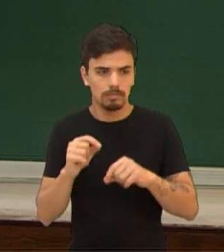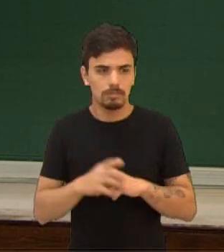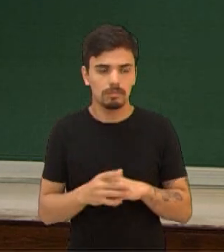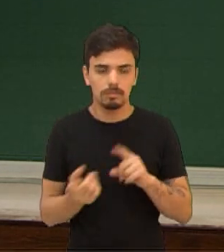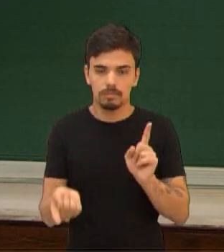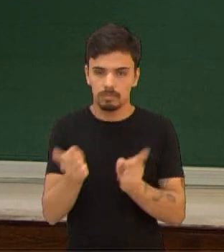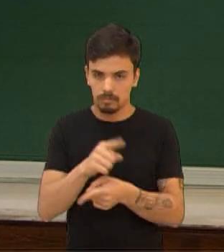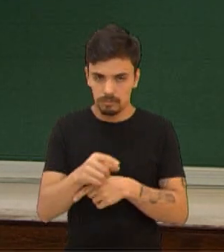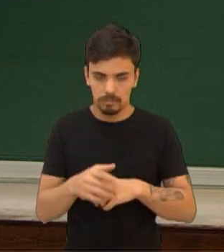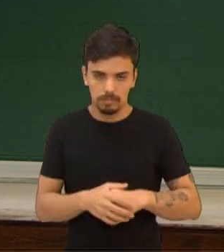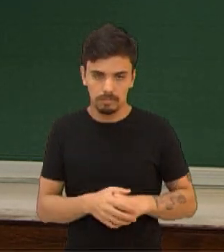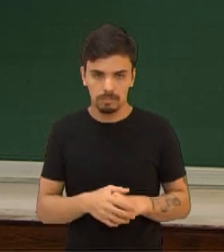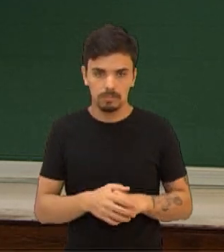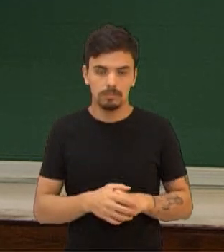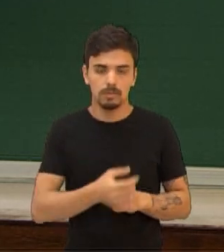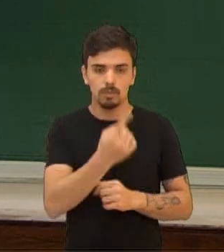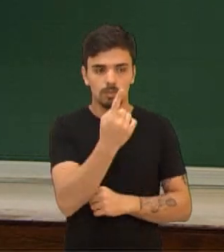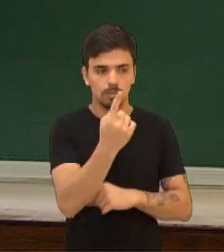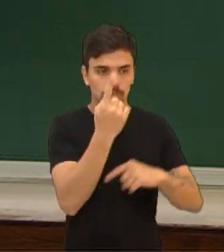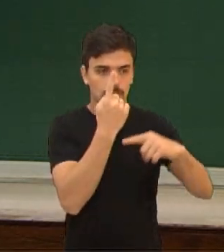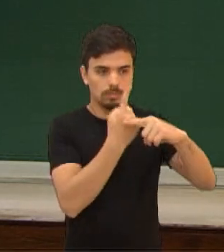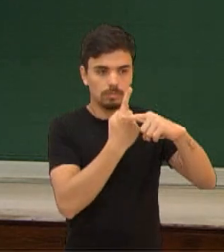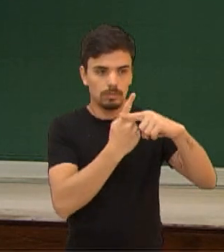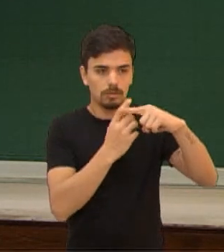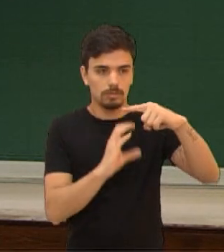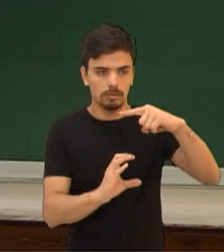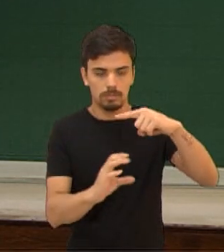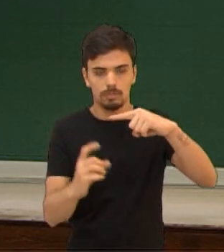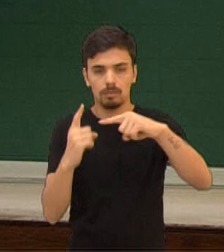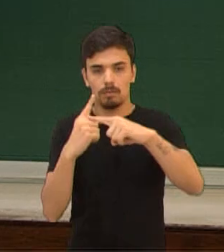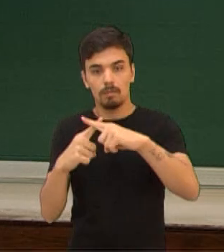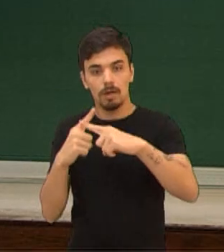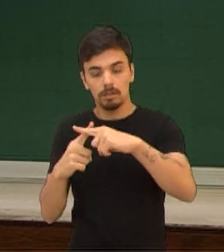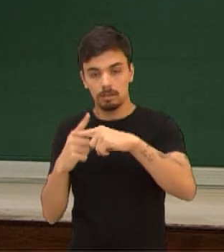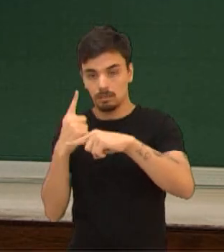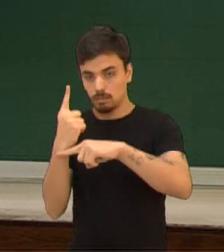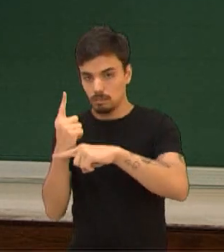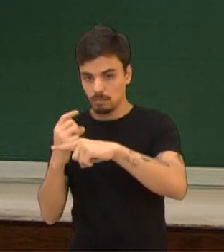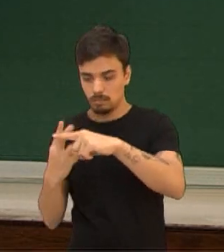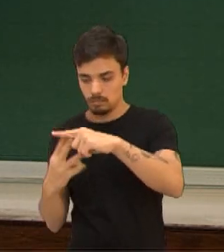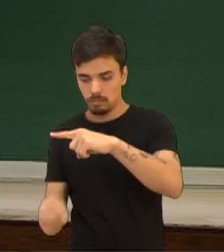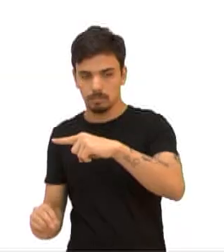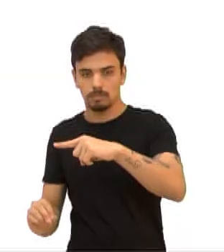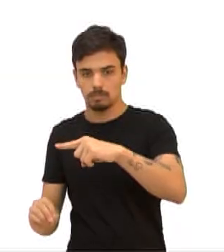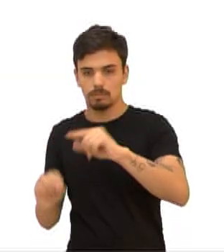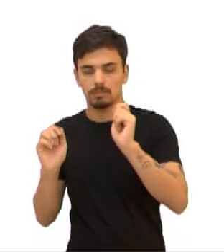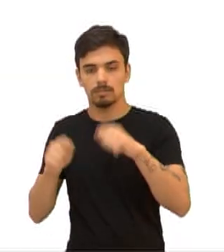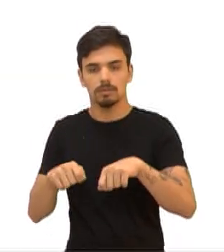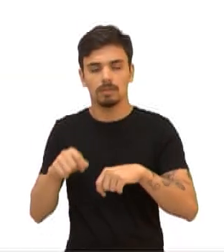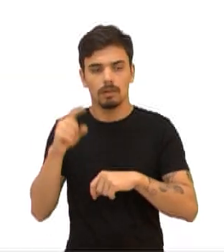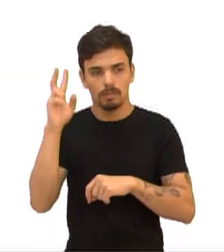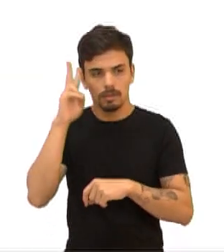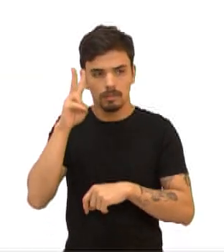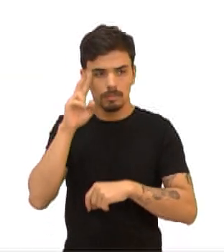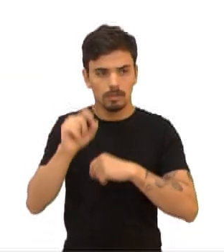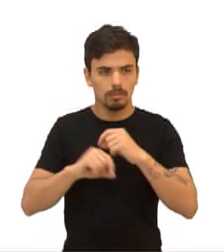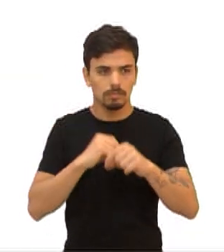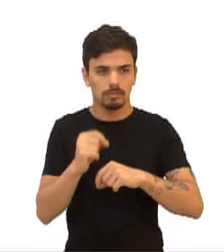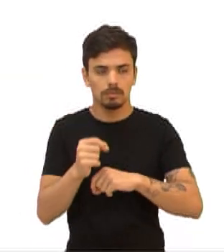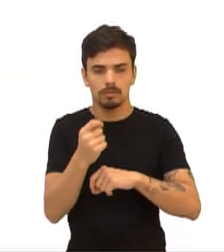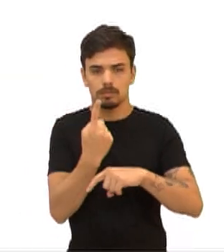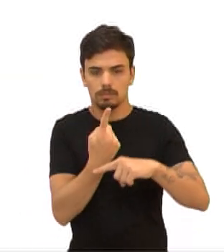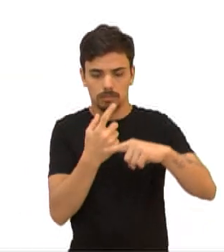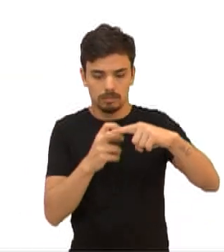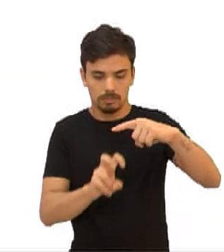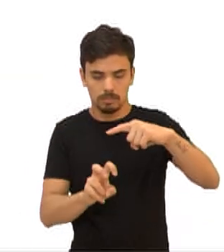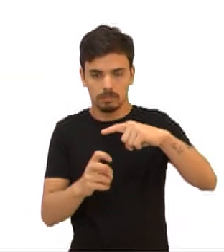vai ser 1 sobre C1 mais 1 sobre 30. Aí lembrar que C1 vale 15. Então 1 sobre 15 mais 1